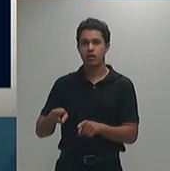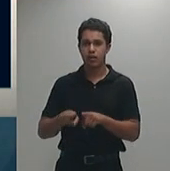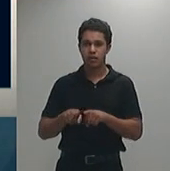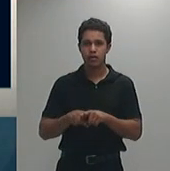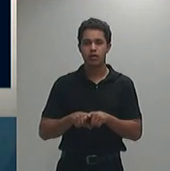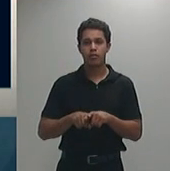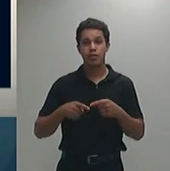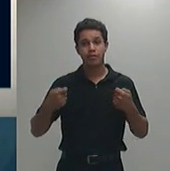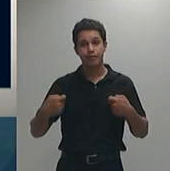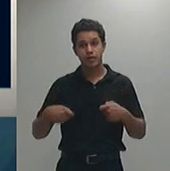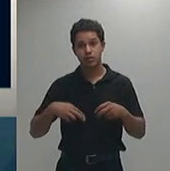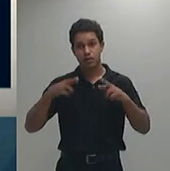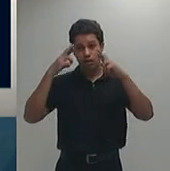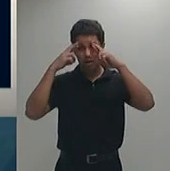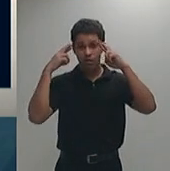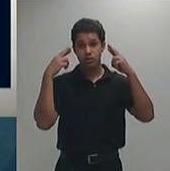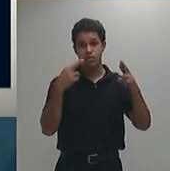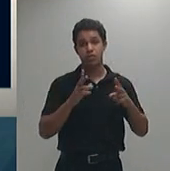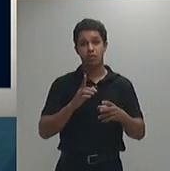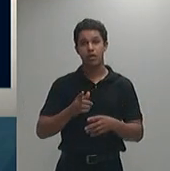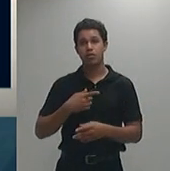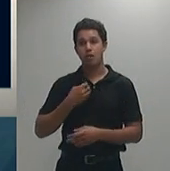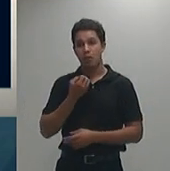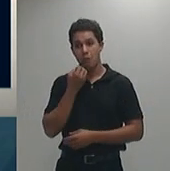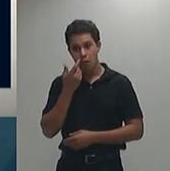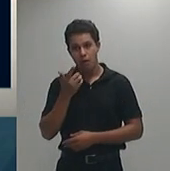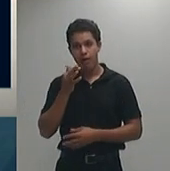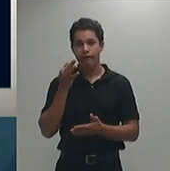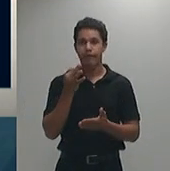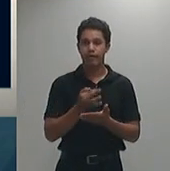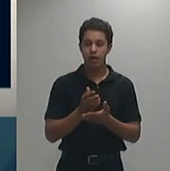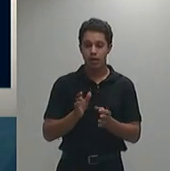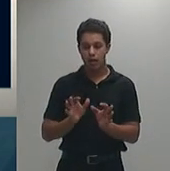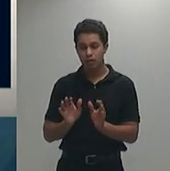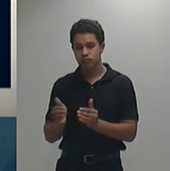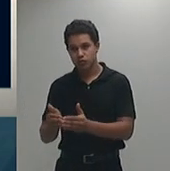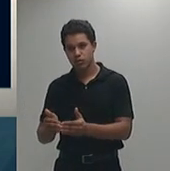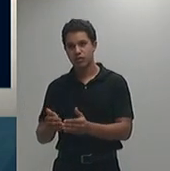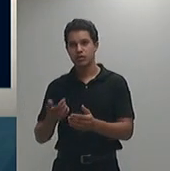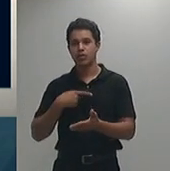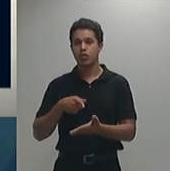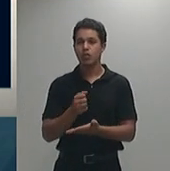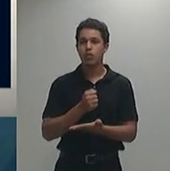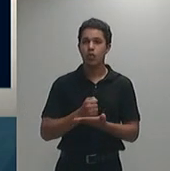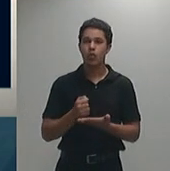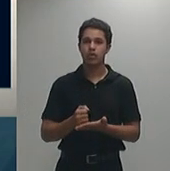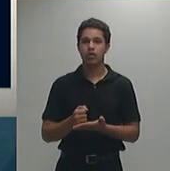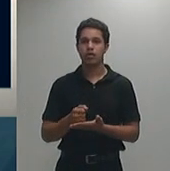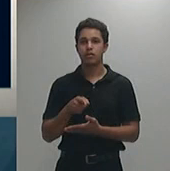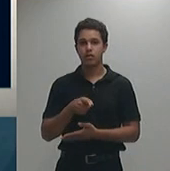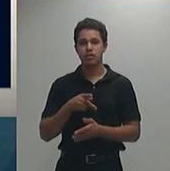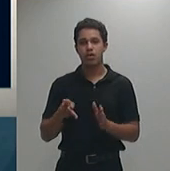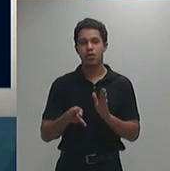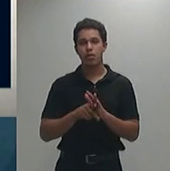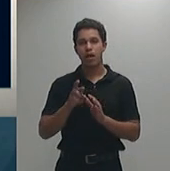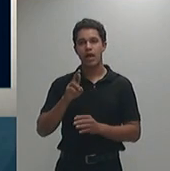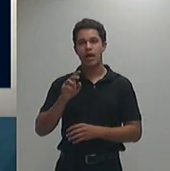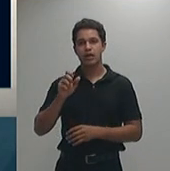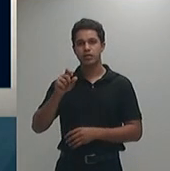necessário respeito aos princípios da boa-fé e da conservação dos contratos e isso está no eresp